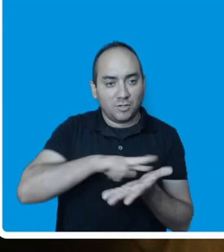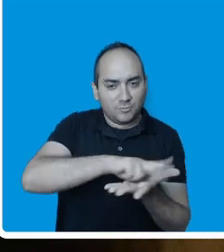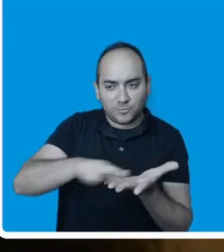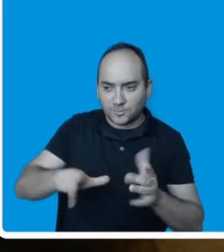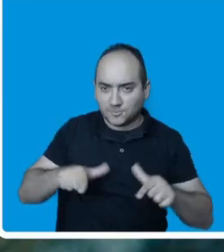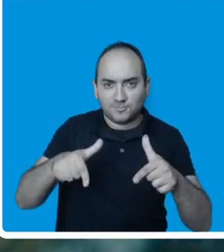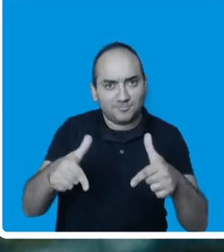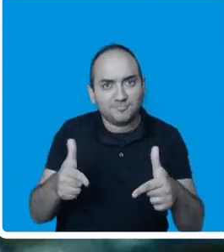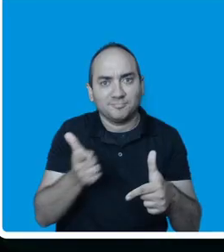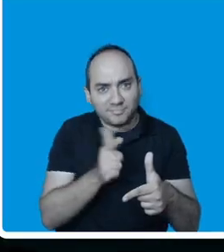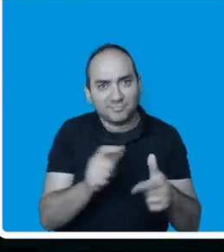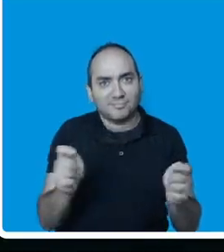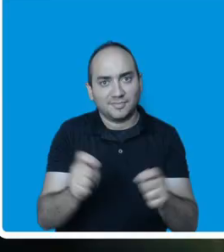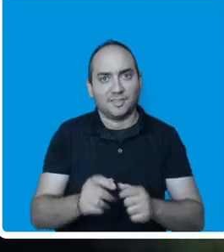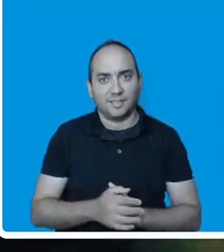Multidisciplinares.